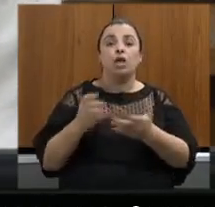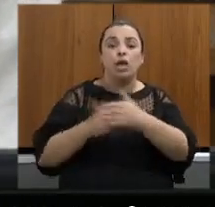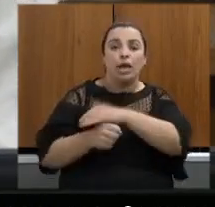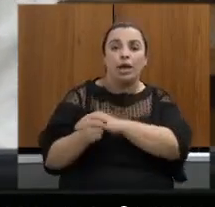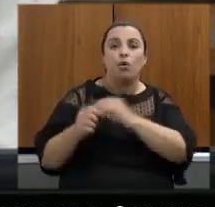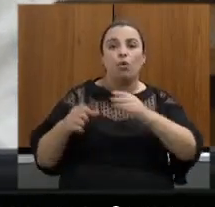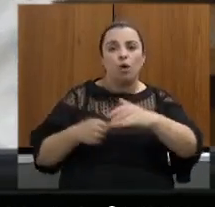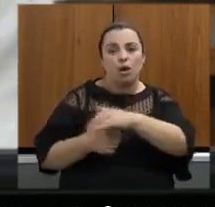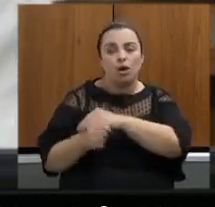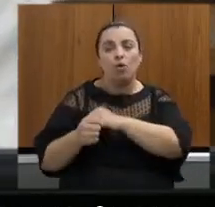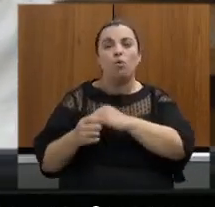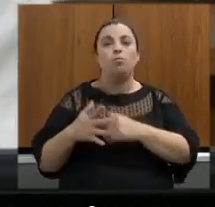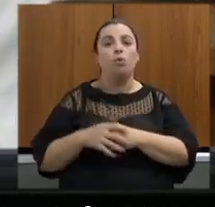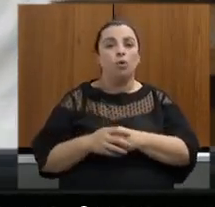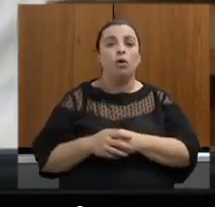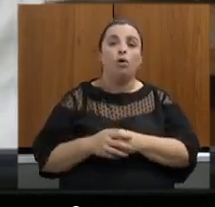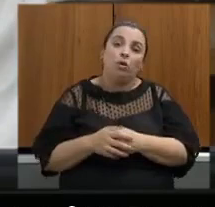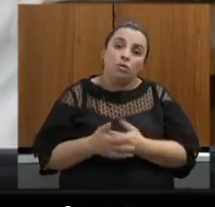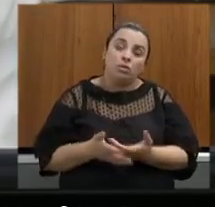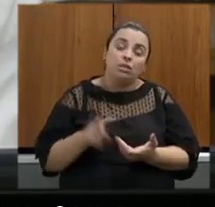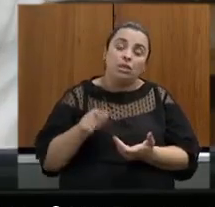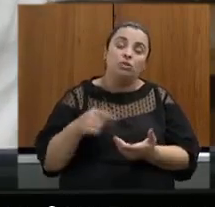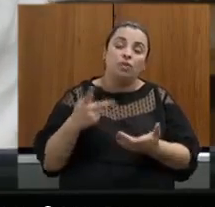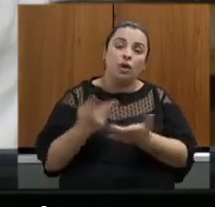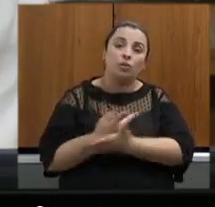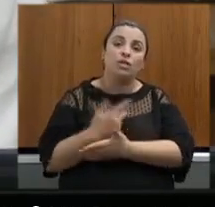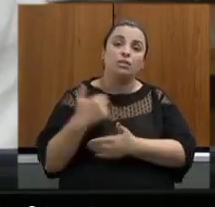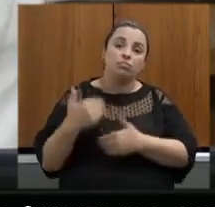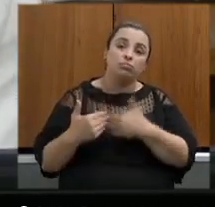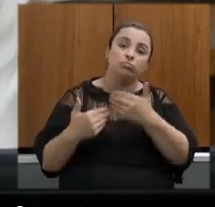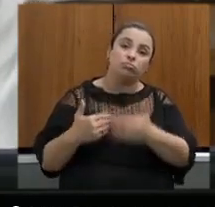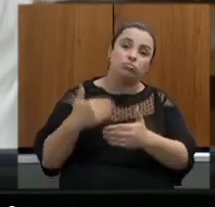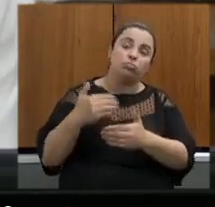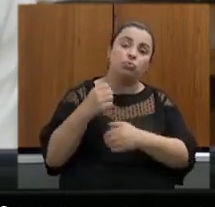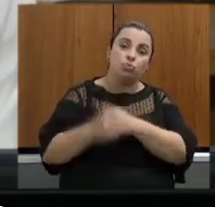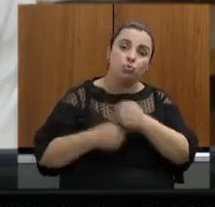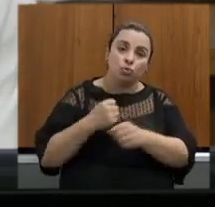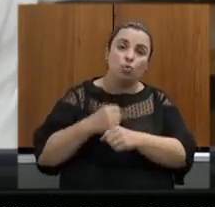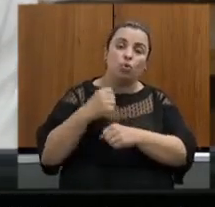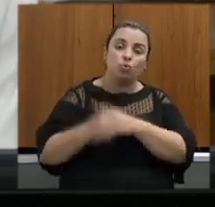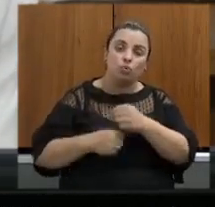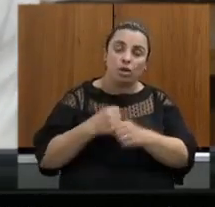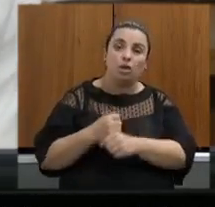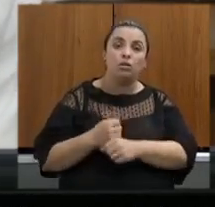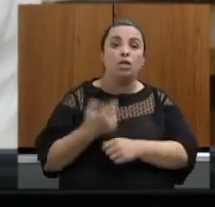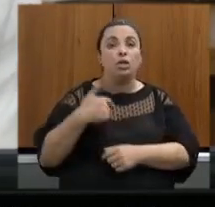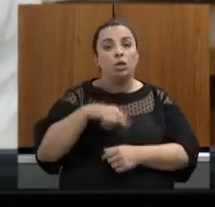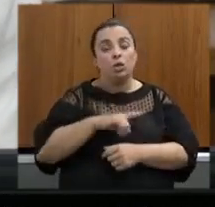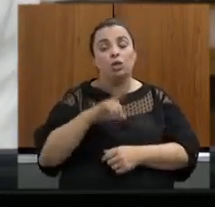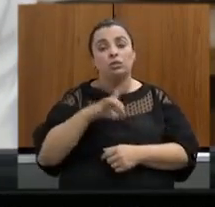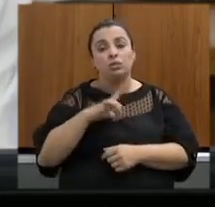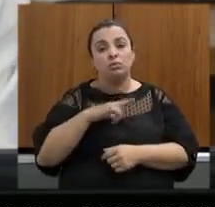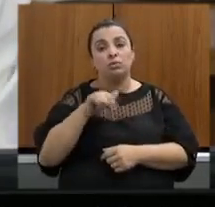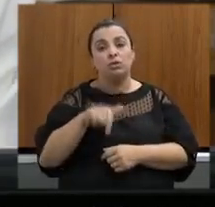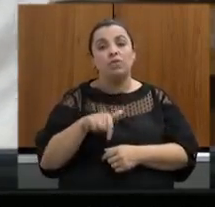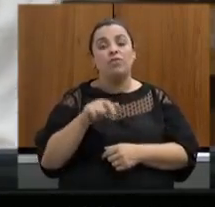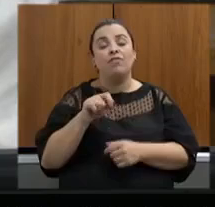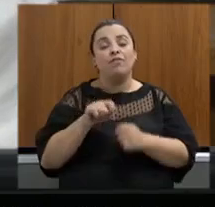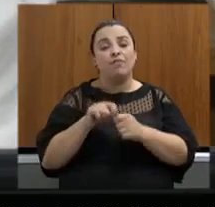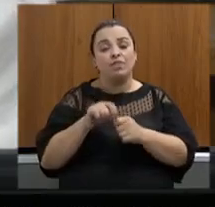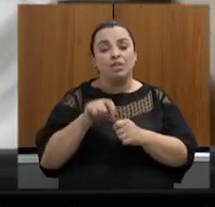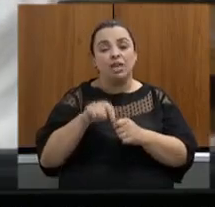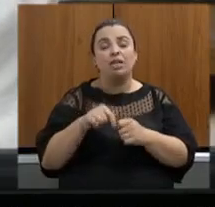algo que vai acontecendo todos os anos e a gente tem então feito é estes concursos